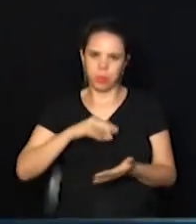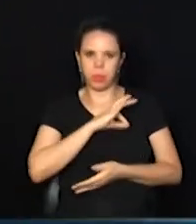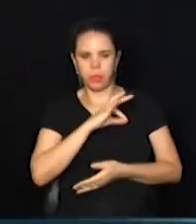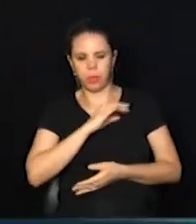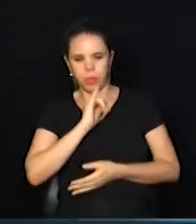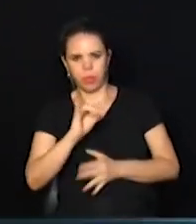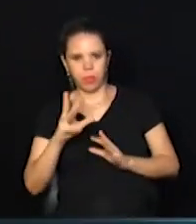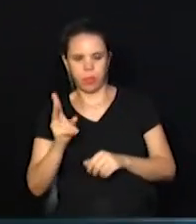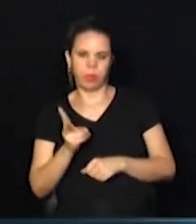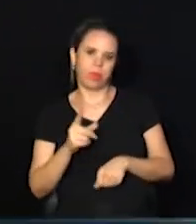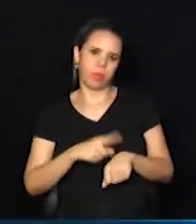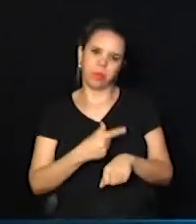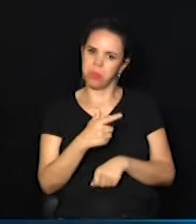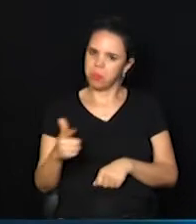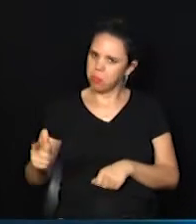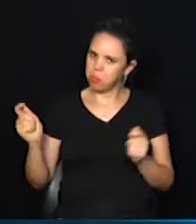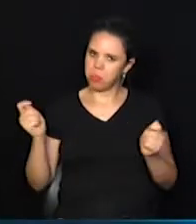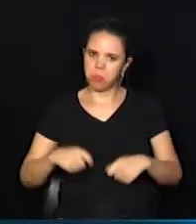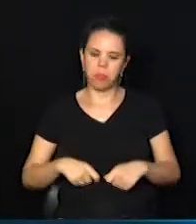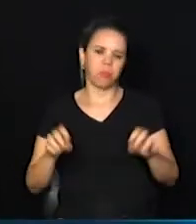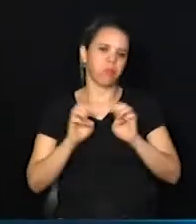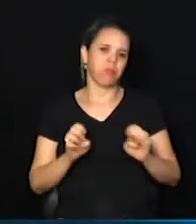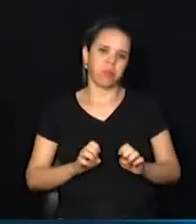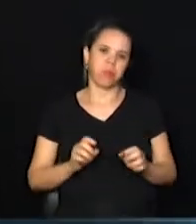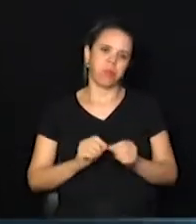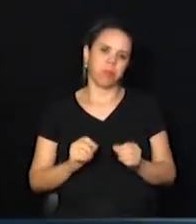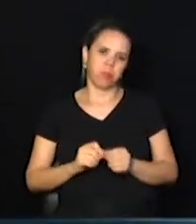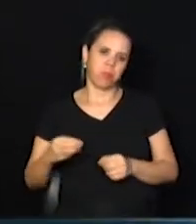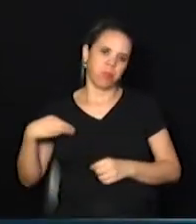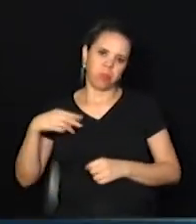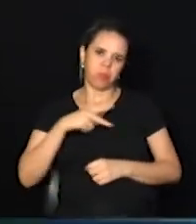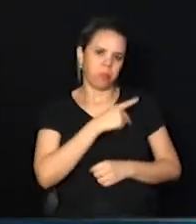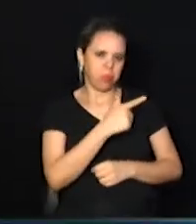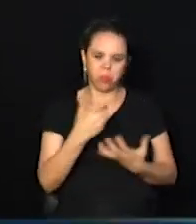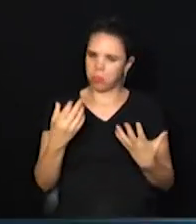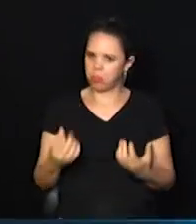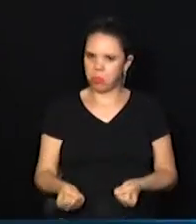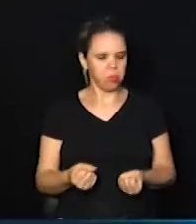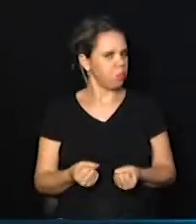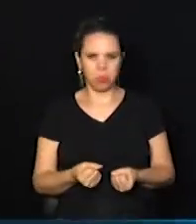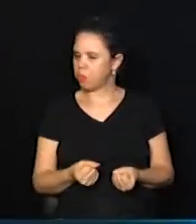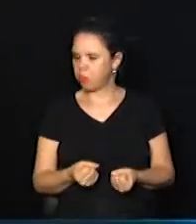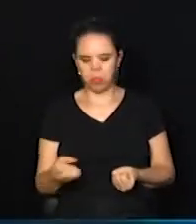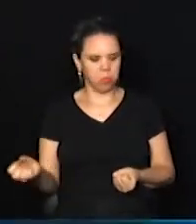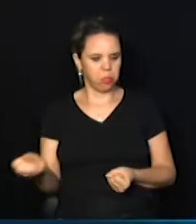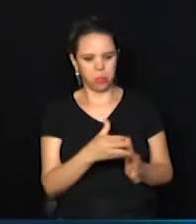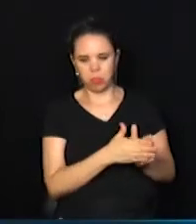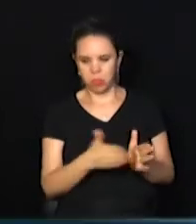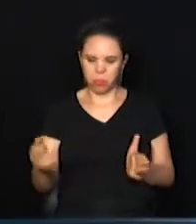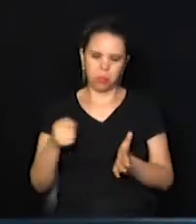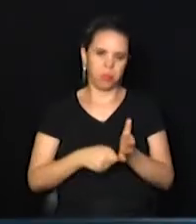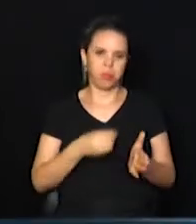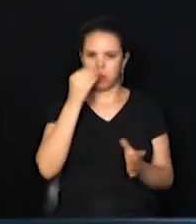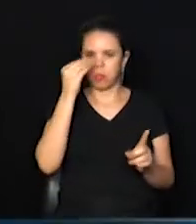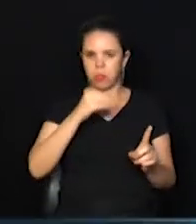dizendo a todo momento que não tinham essa condição estrutural. O Ministério Público não requisitou diligências nessa nova fase, ignorou, a